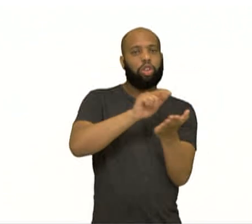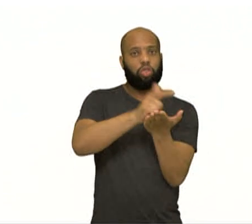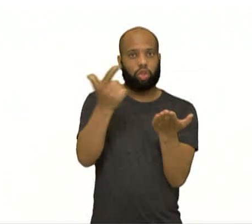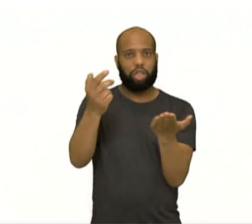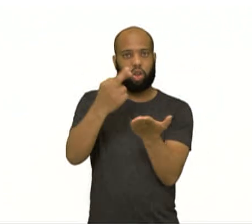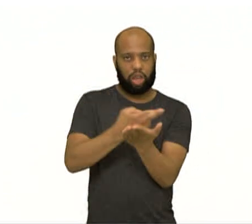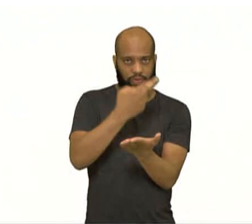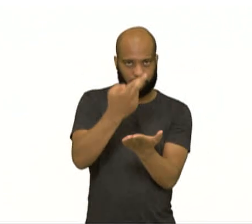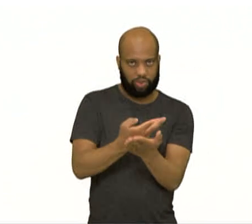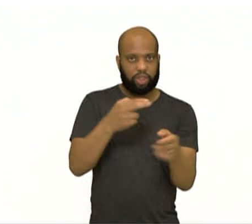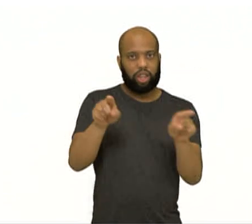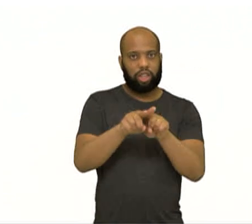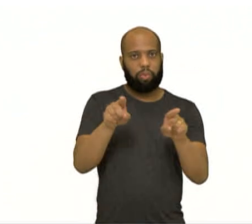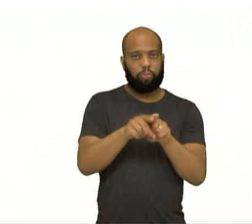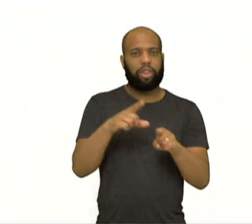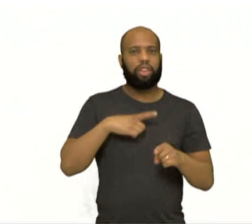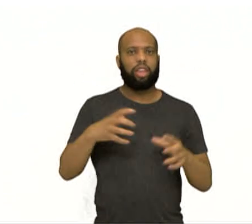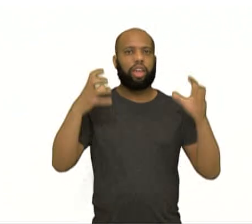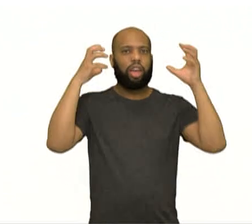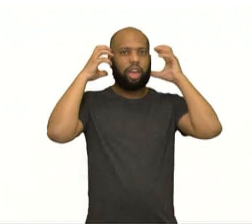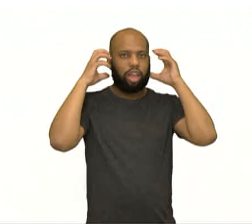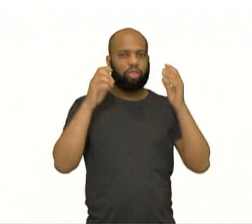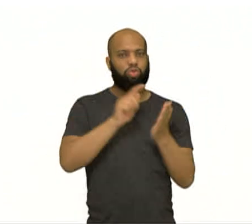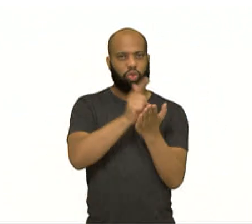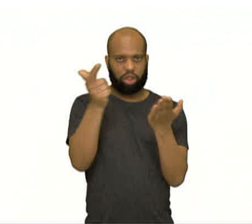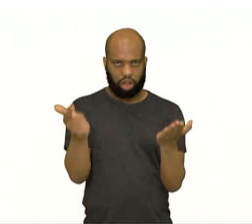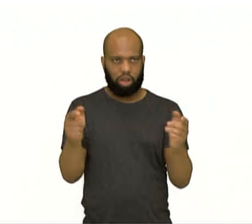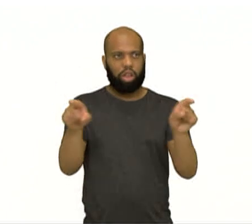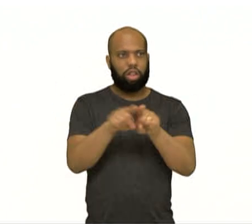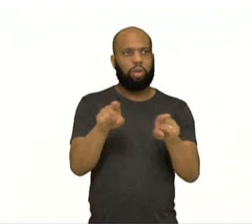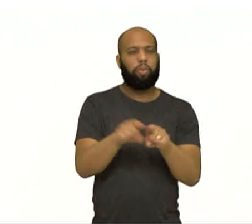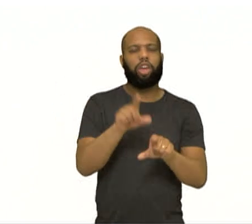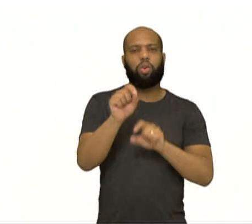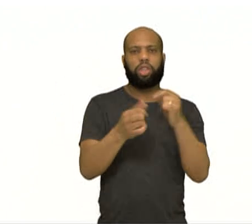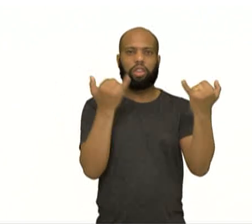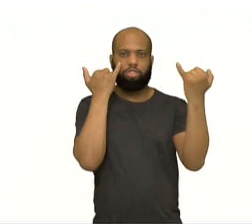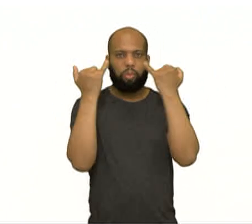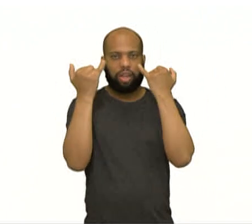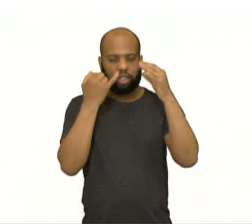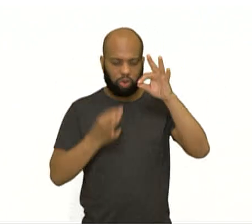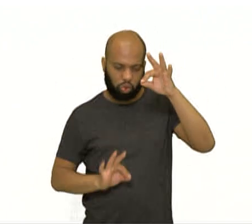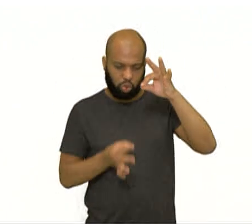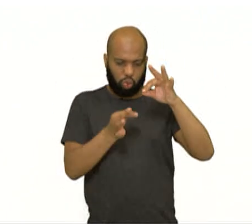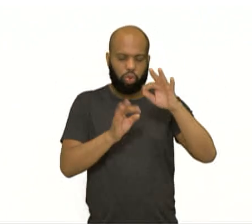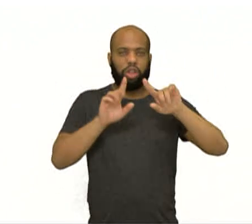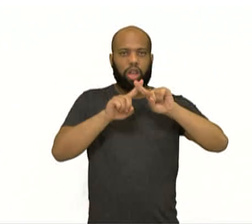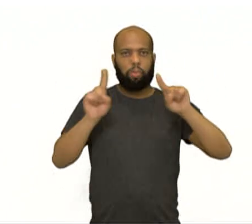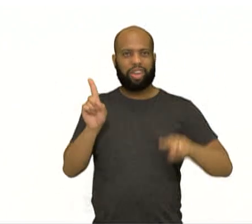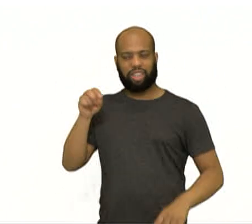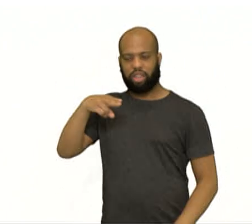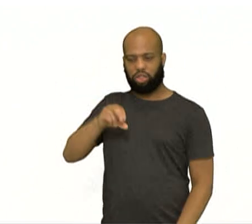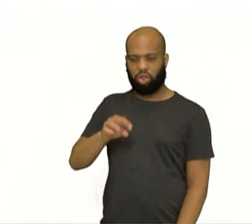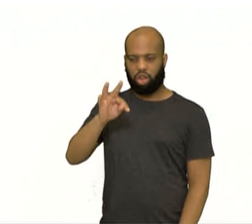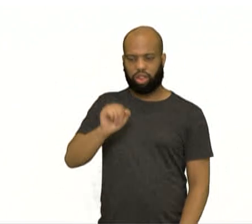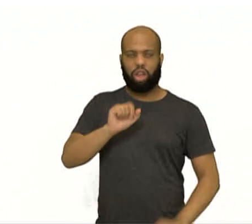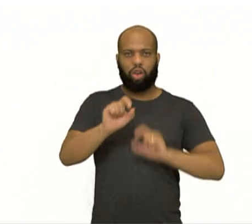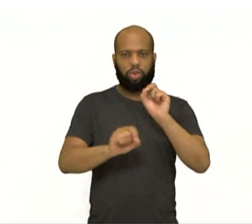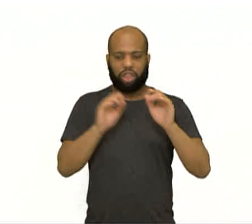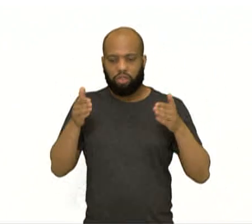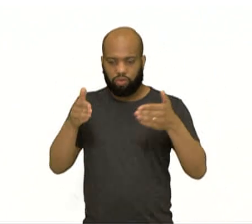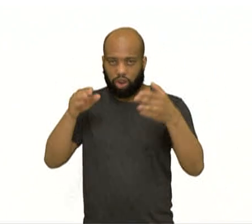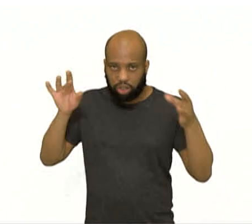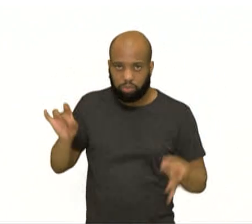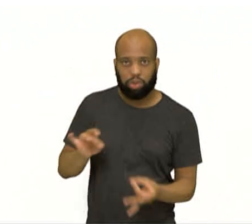telejornais e radiojornais. Embora seja muitas vezes como uma notícia curta, a nota visa a um público mais restrito que a